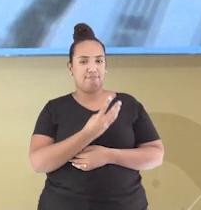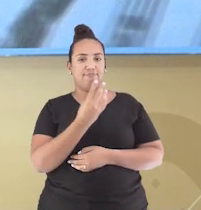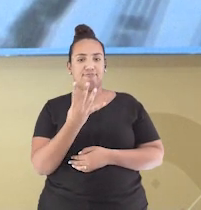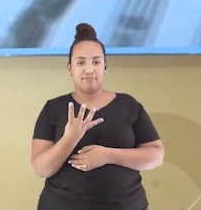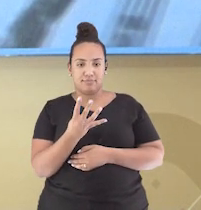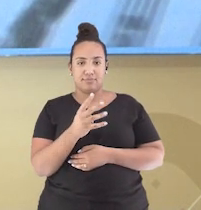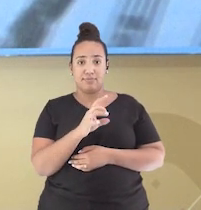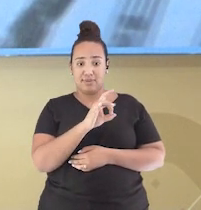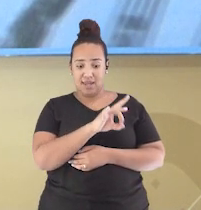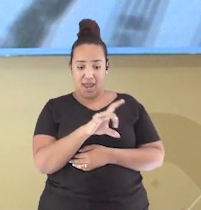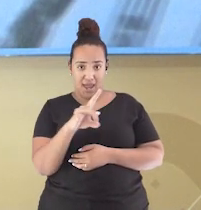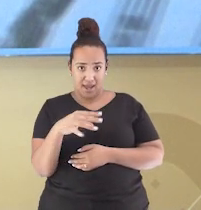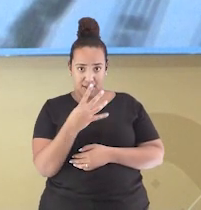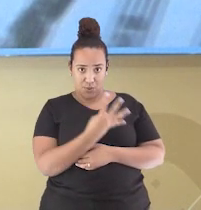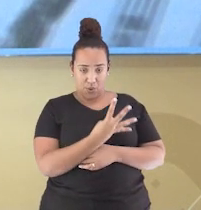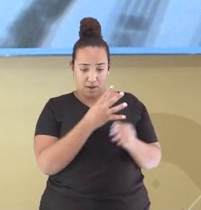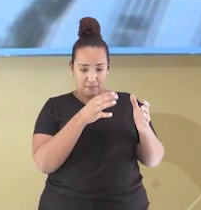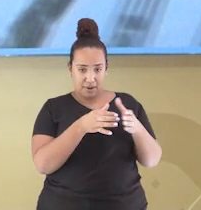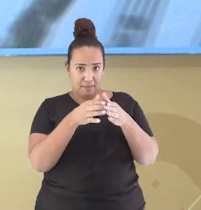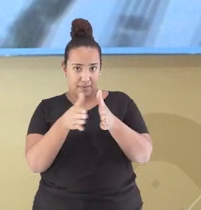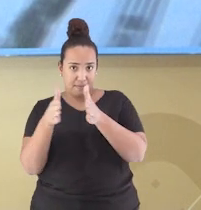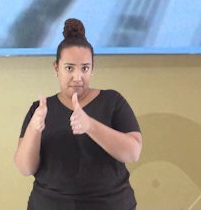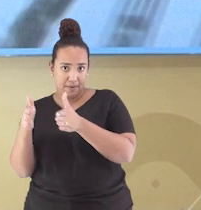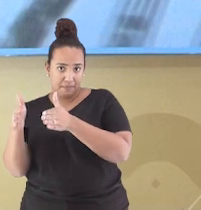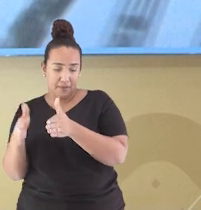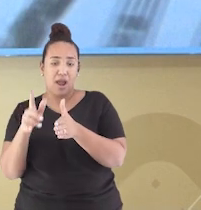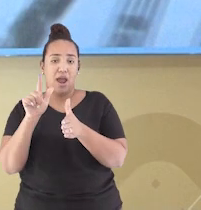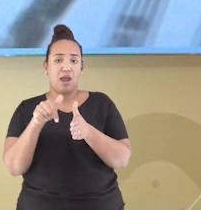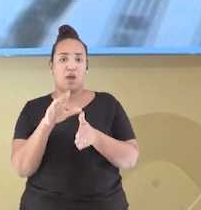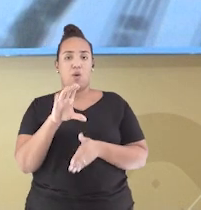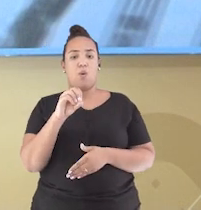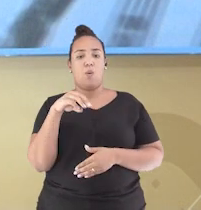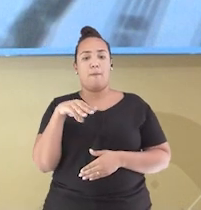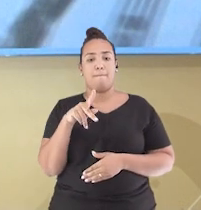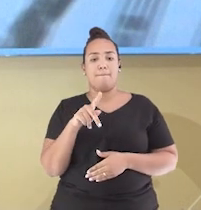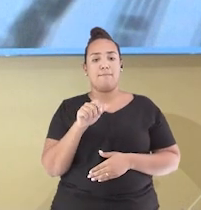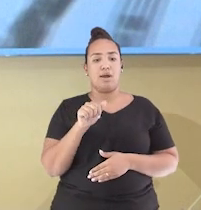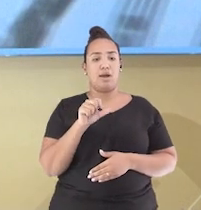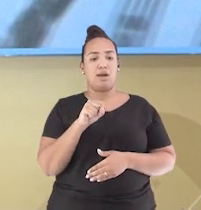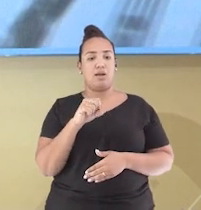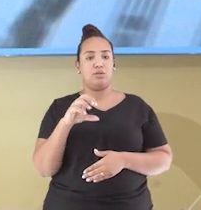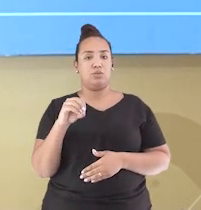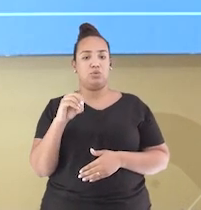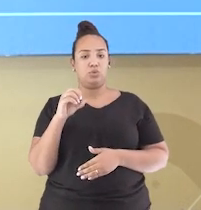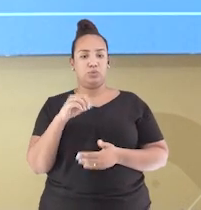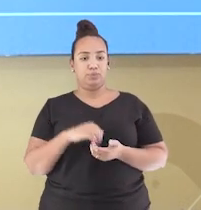1, 2, 3, 4. Cada conjunto de 4 batidas vai ser um compasso.